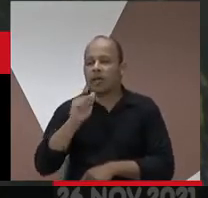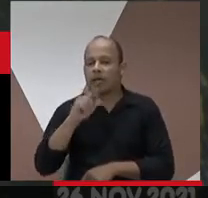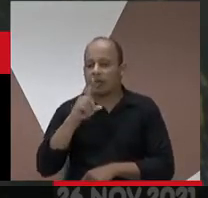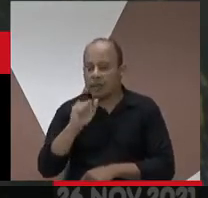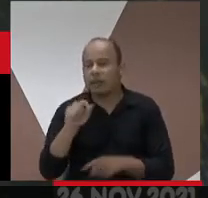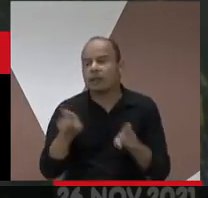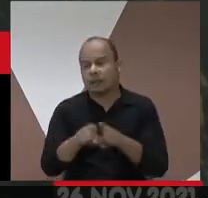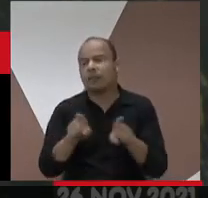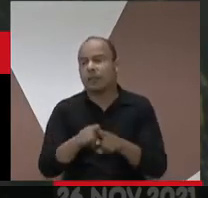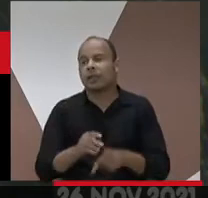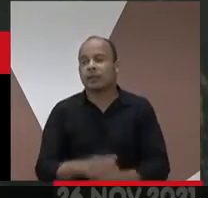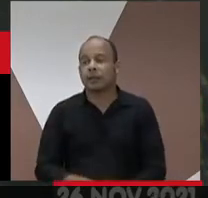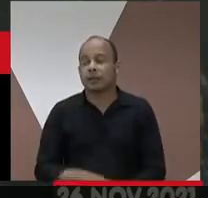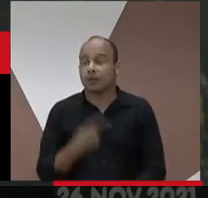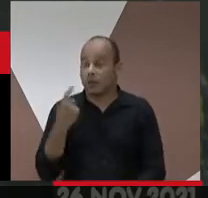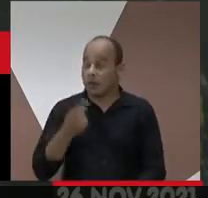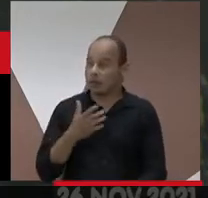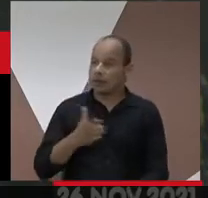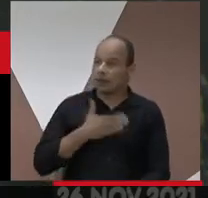que a gente viu que